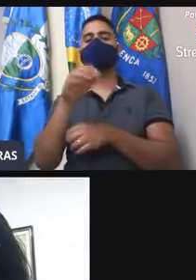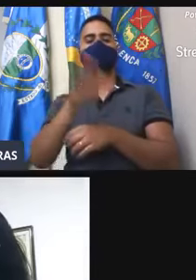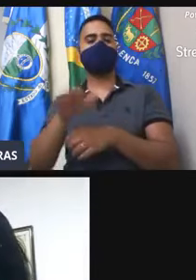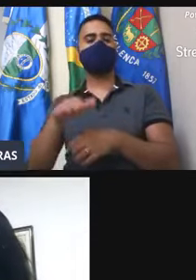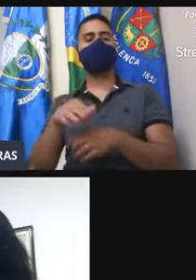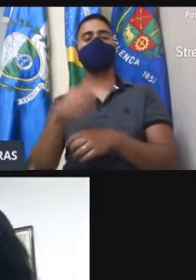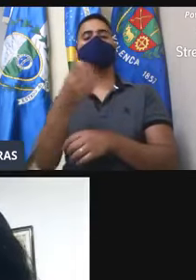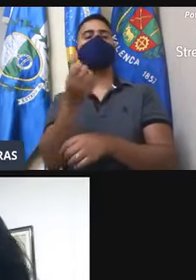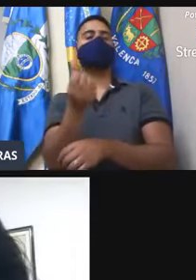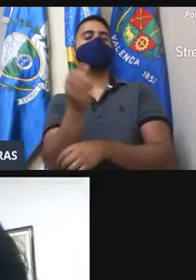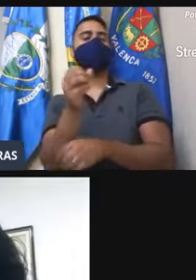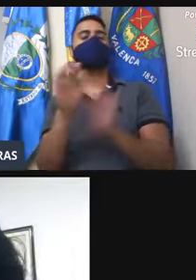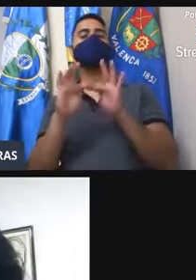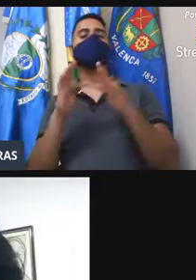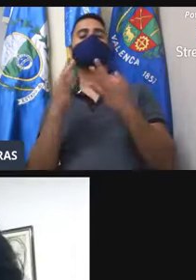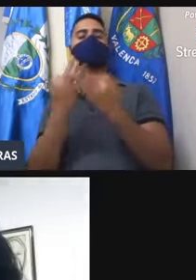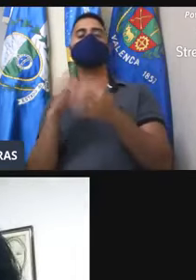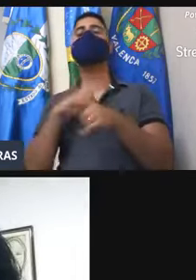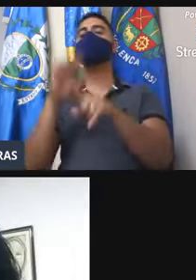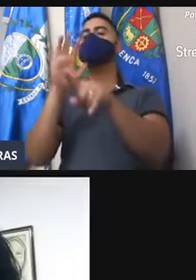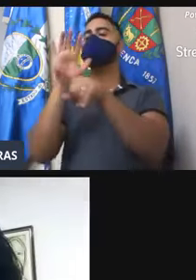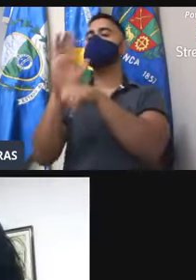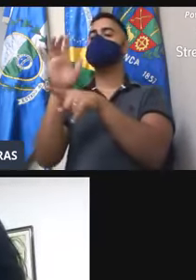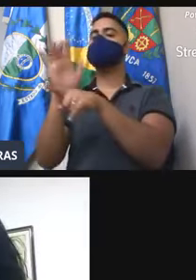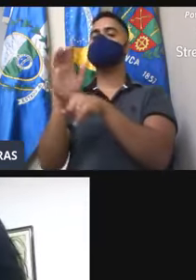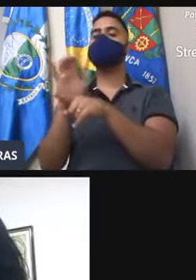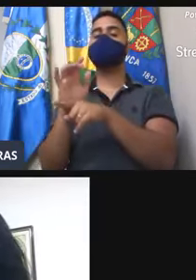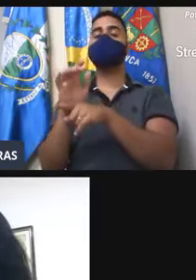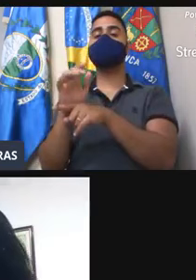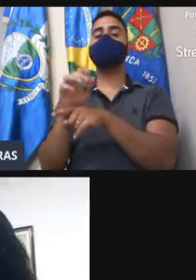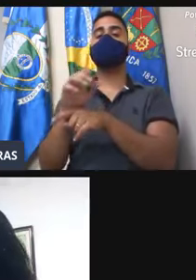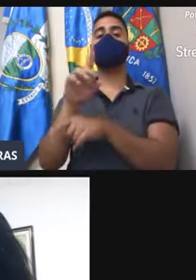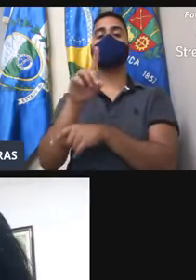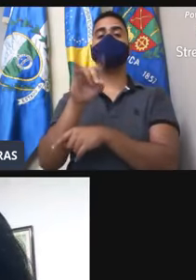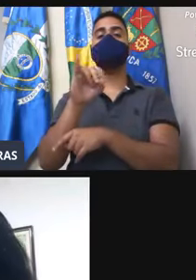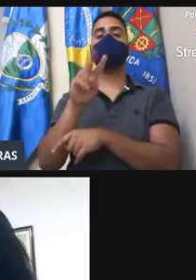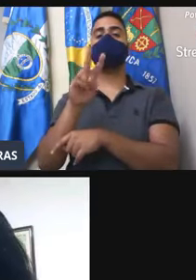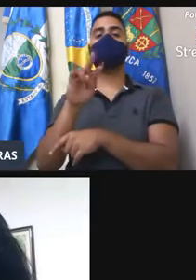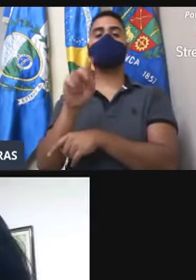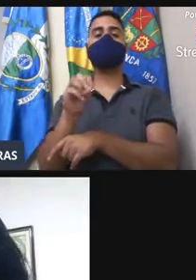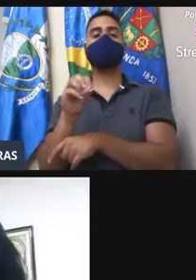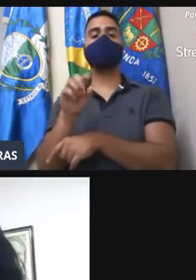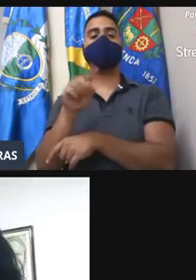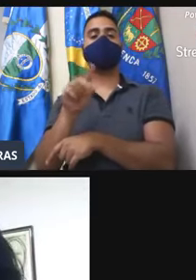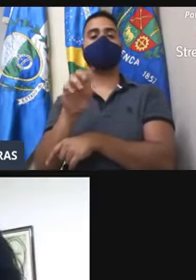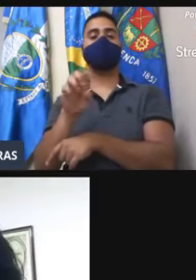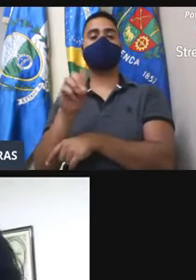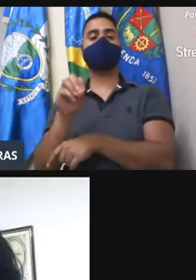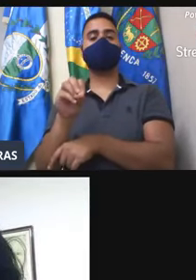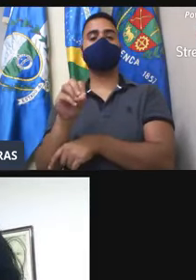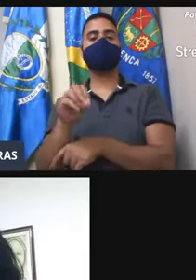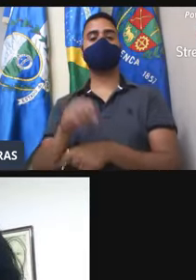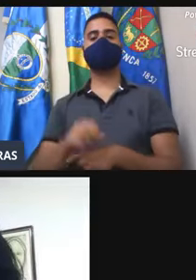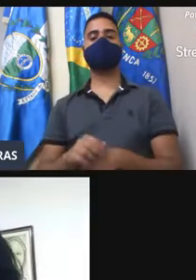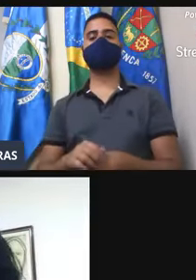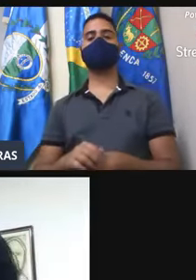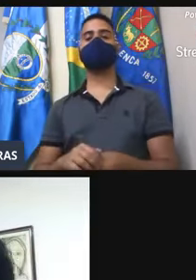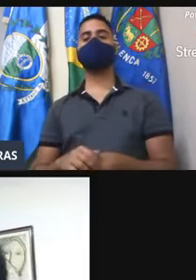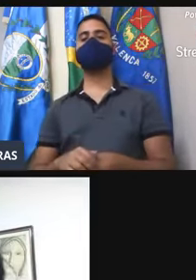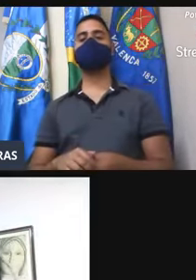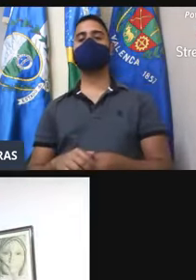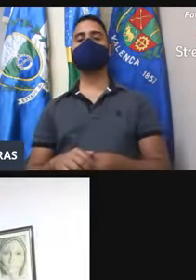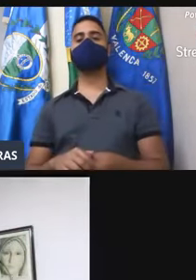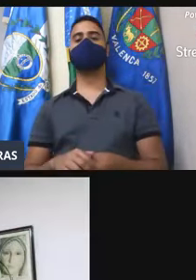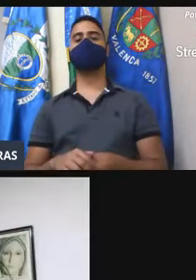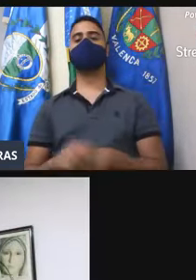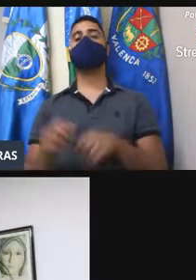famílias que são acolhidas ali pelas Irmãs do Divino Zelo, lá na obra do artesanato. Vou fazer uma emenda orçamentária